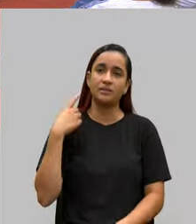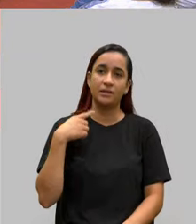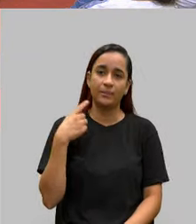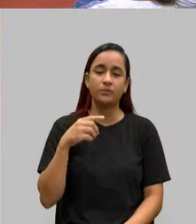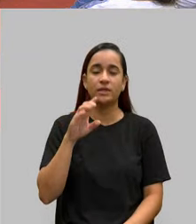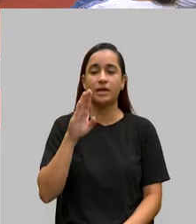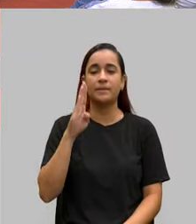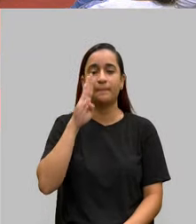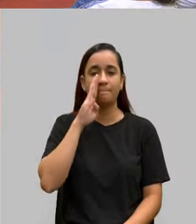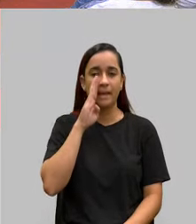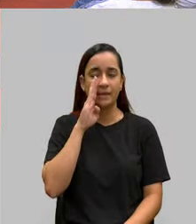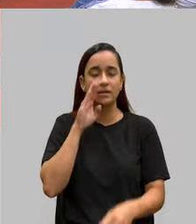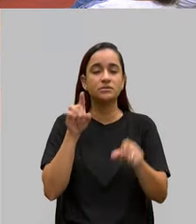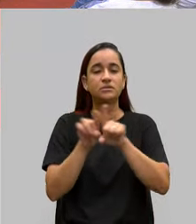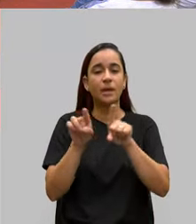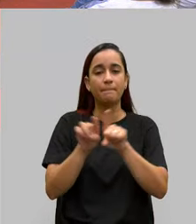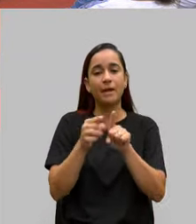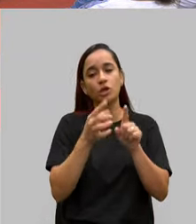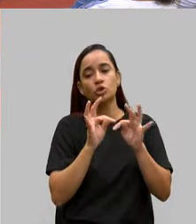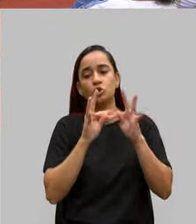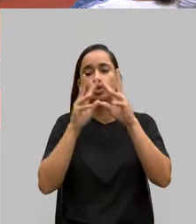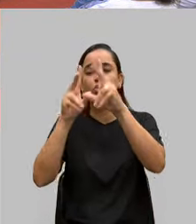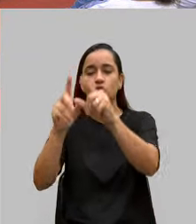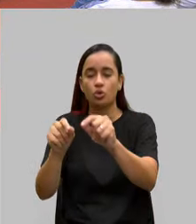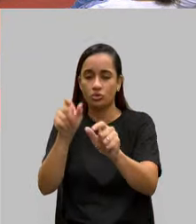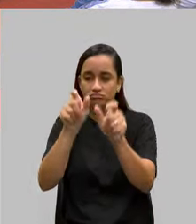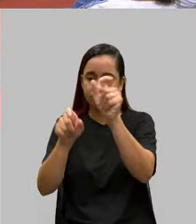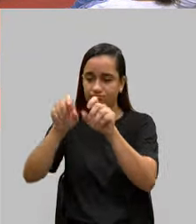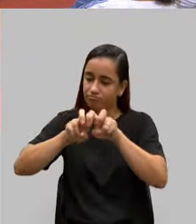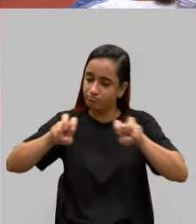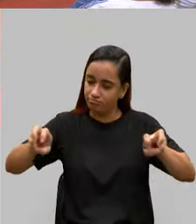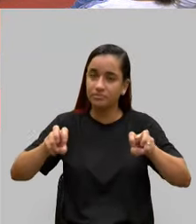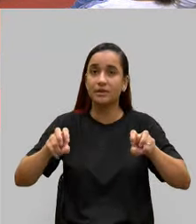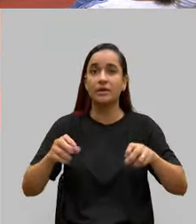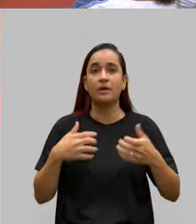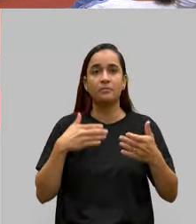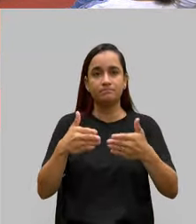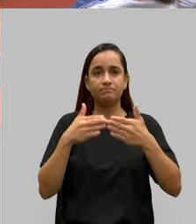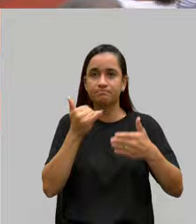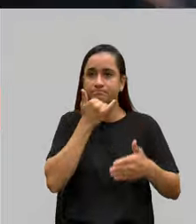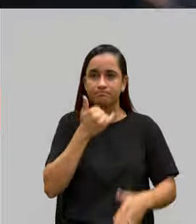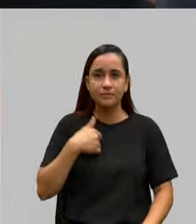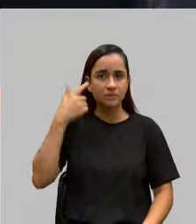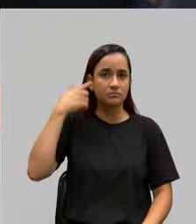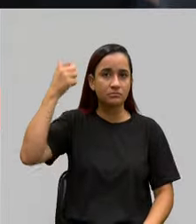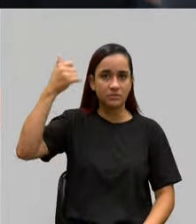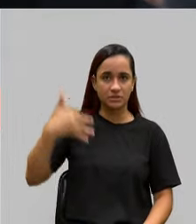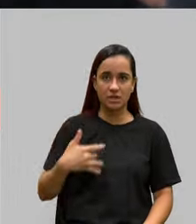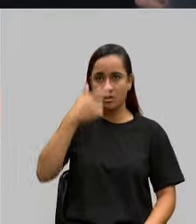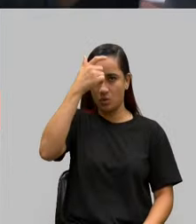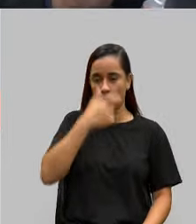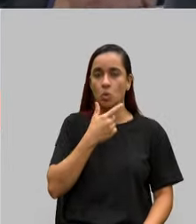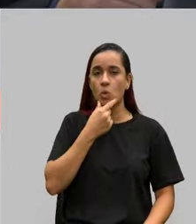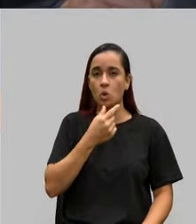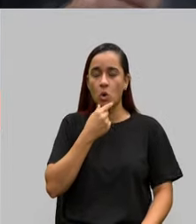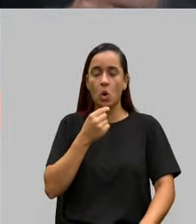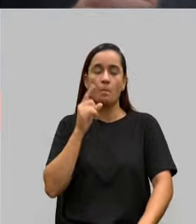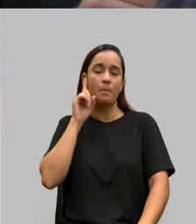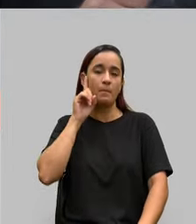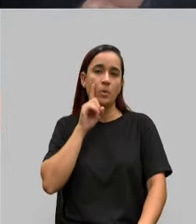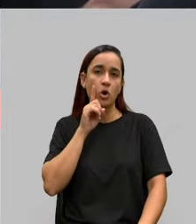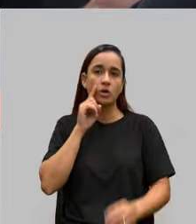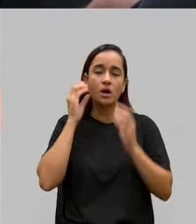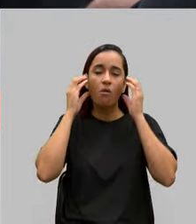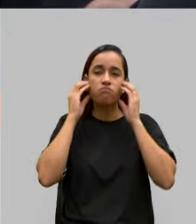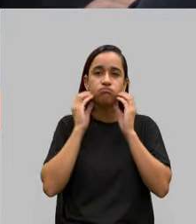cumprimento todos os integrantes da mesa peço licença para fazer minha audiodescrição sou moreno uso barba tenho cisos lisos